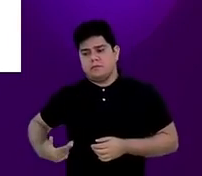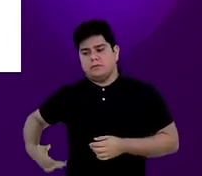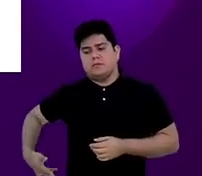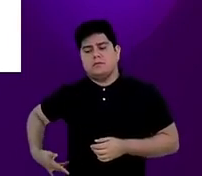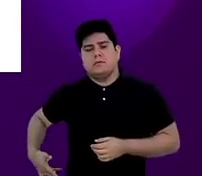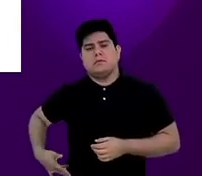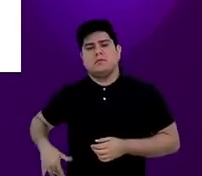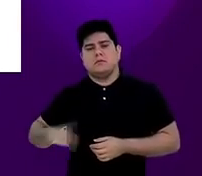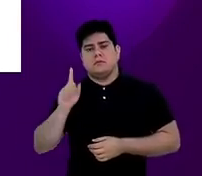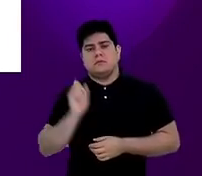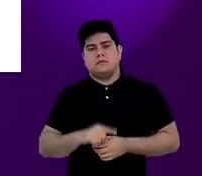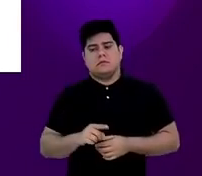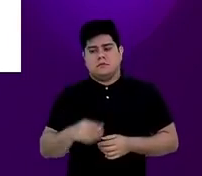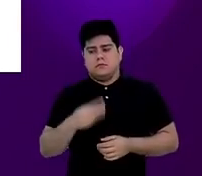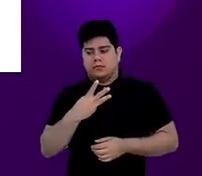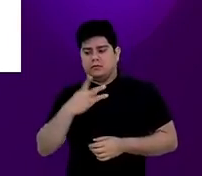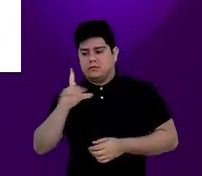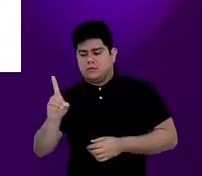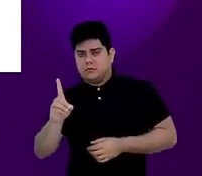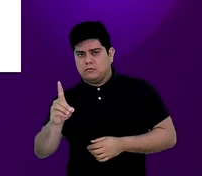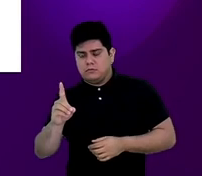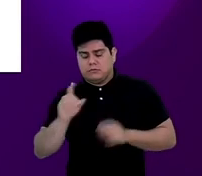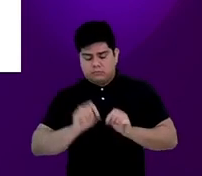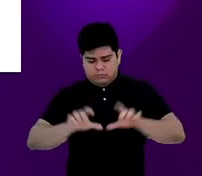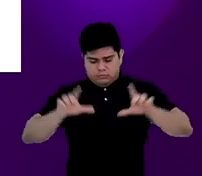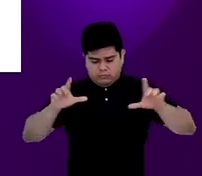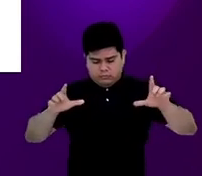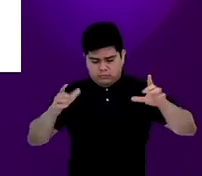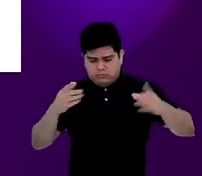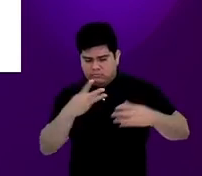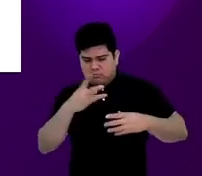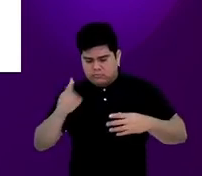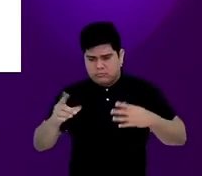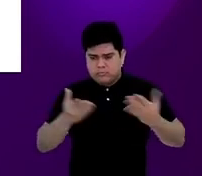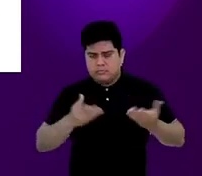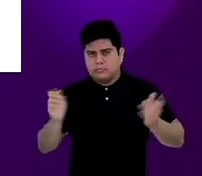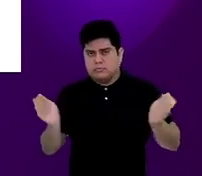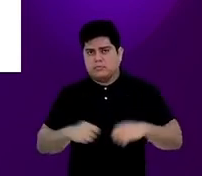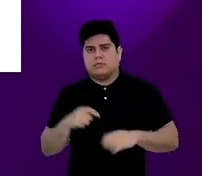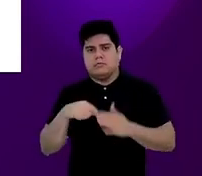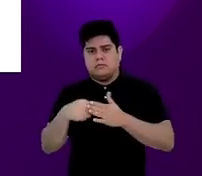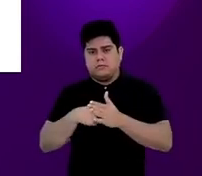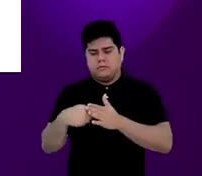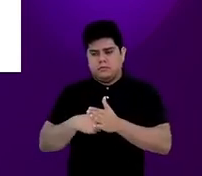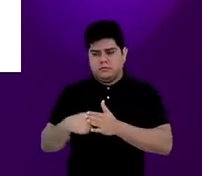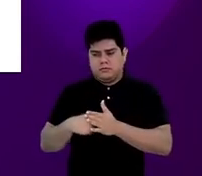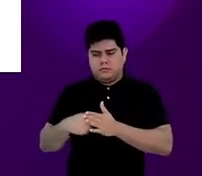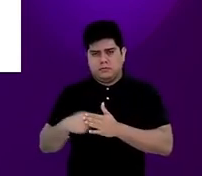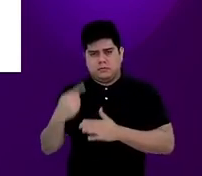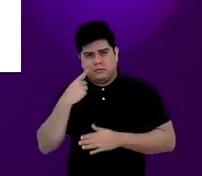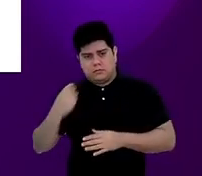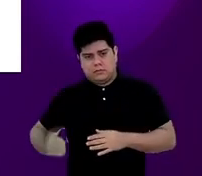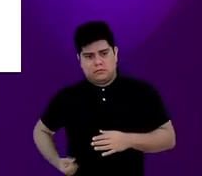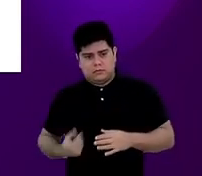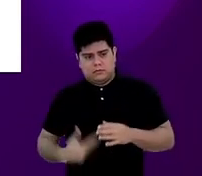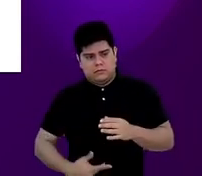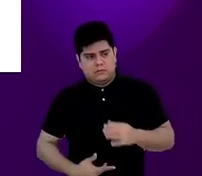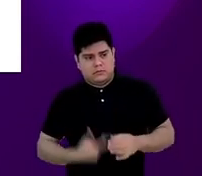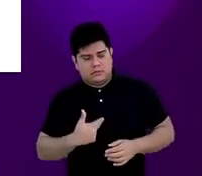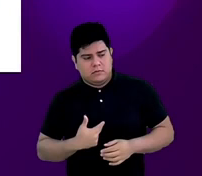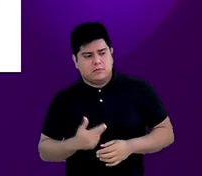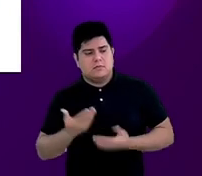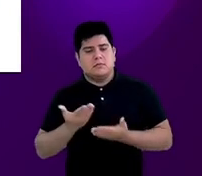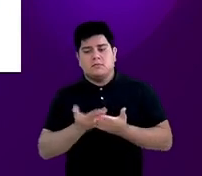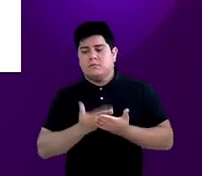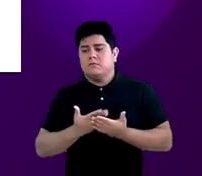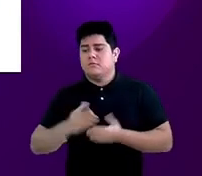planejamento em 3D com realidade aumentada. Então, a gente tem hoje a possibilidade de trazer o exame de imagem para dentro do campo cirúrgico. O que os estudos